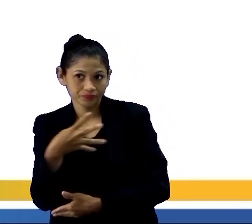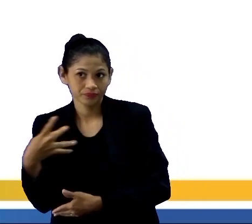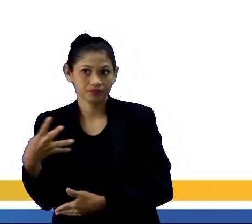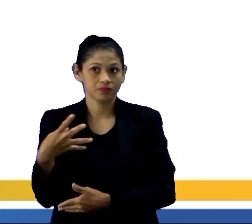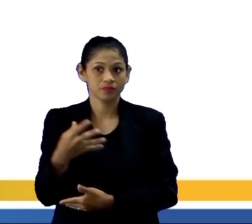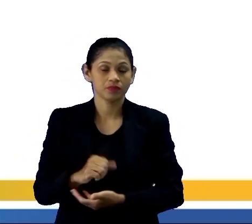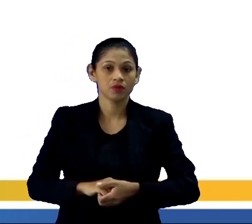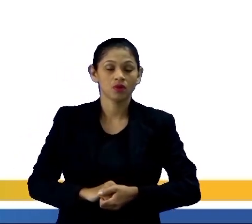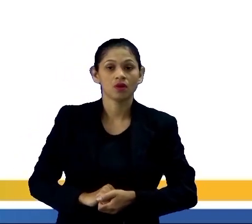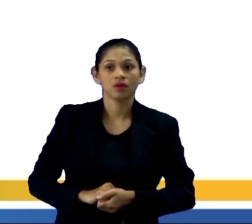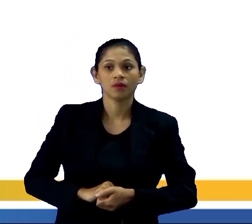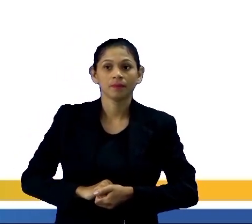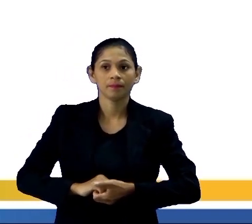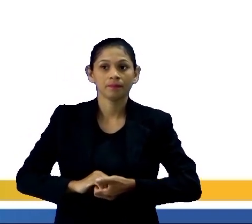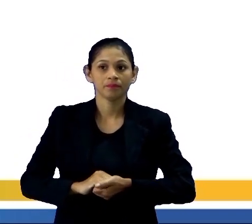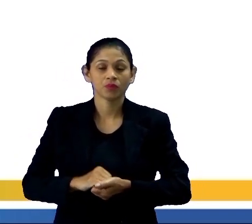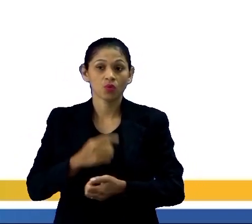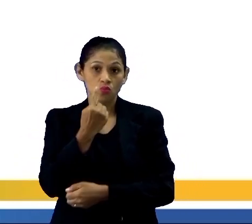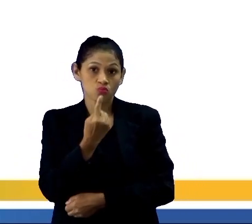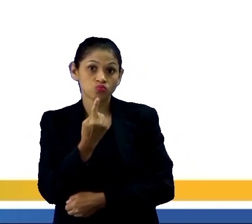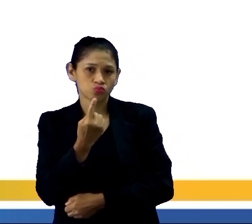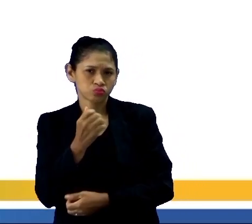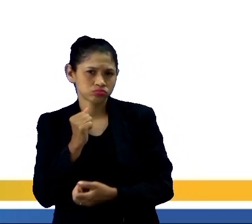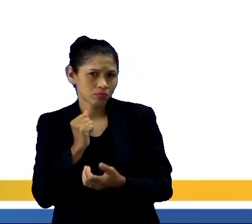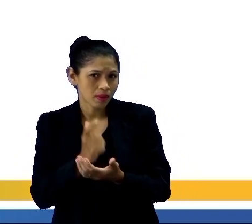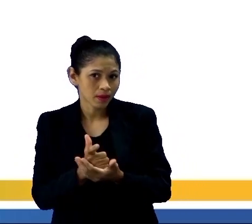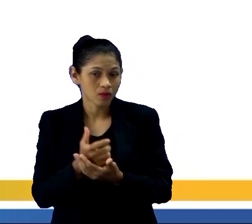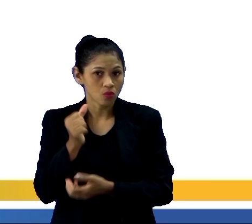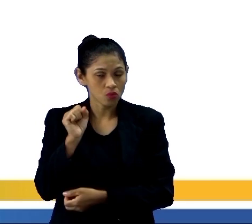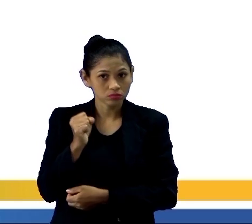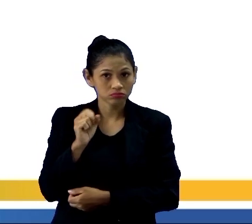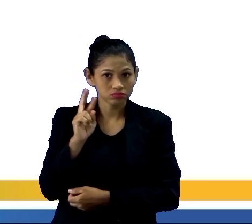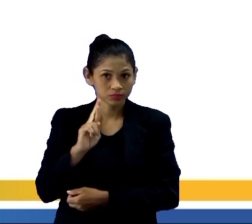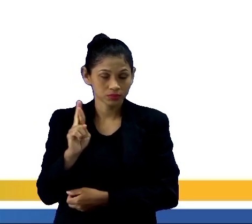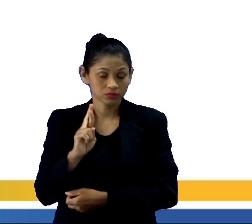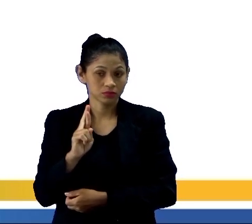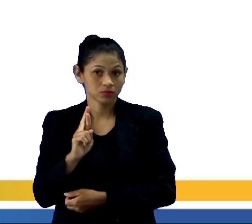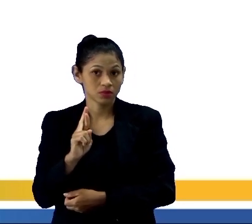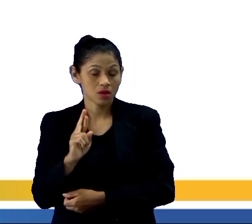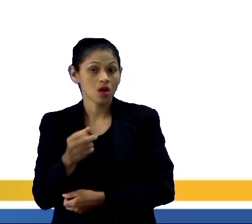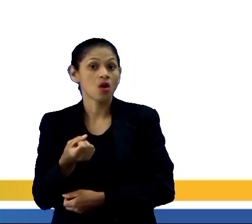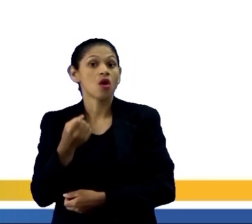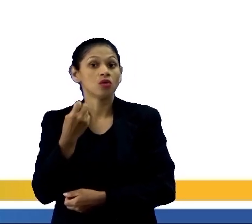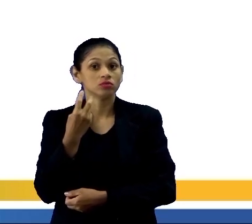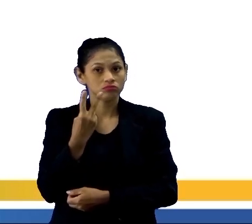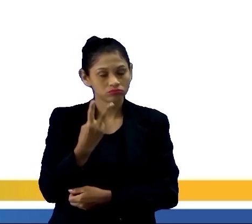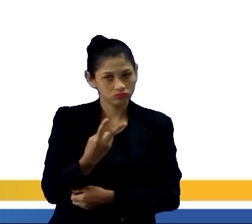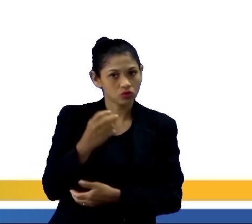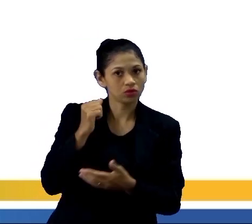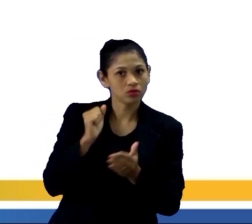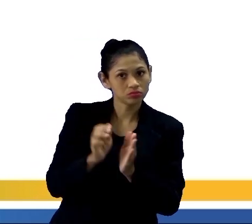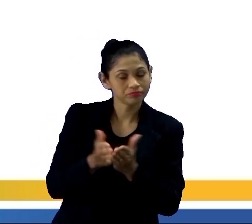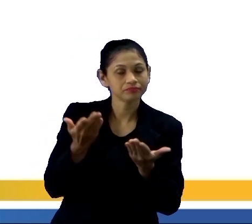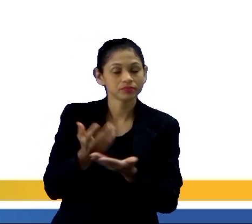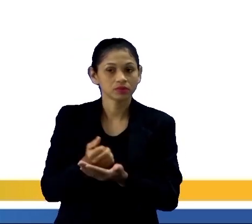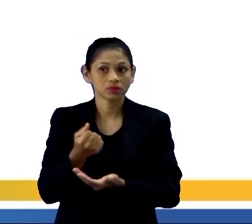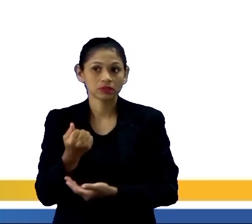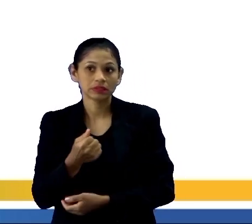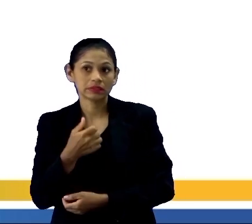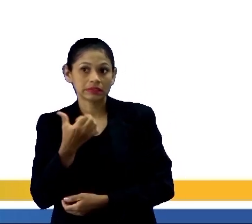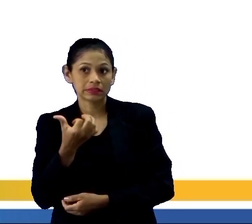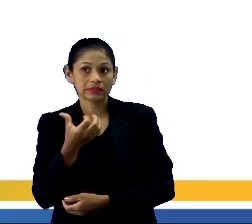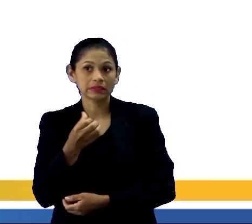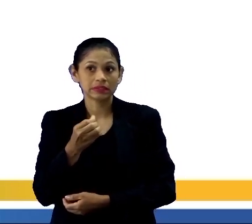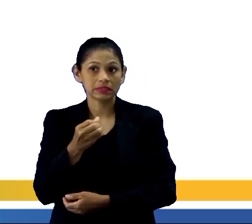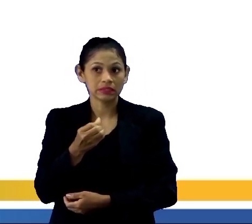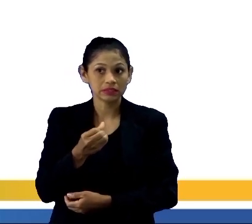preço a pagar em reais. Se um caderno custa R$ 8,00, 2 cadernos, R$ 16,00. 3 cadernos,